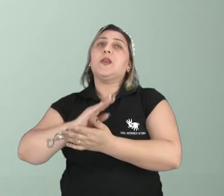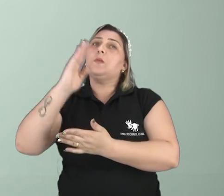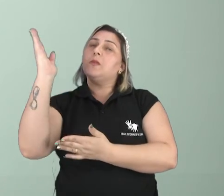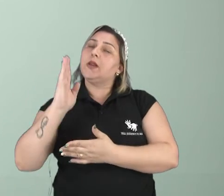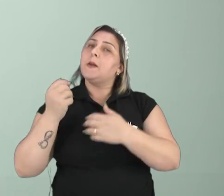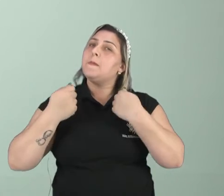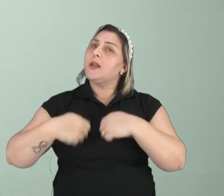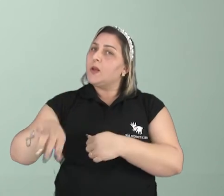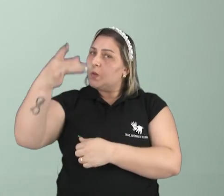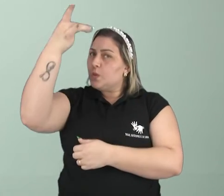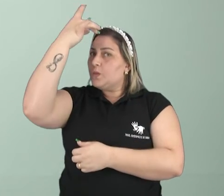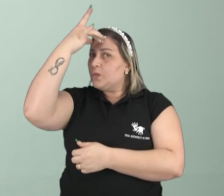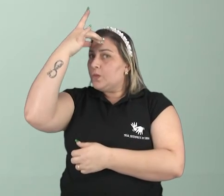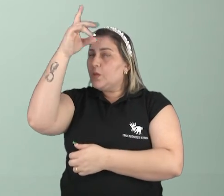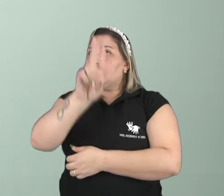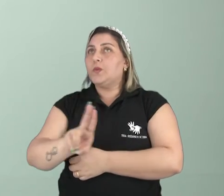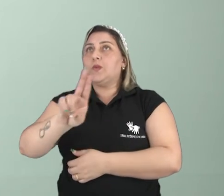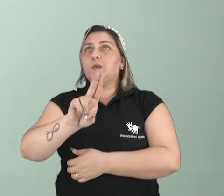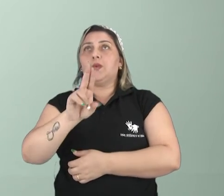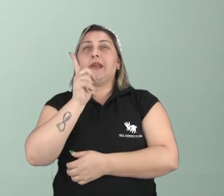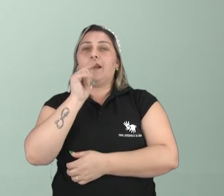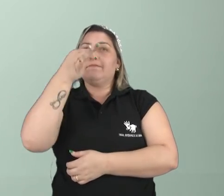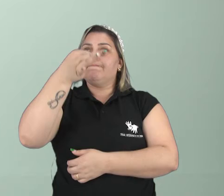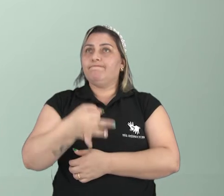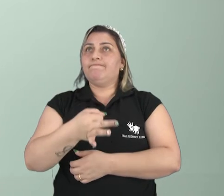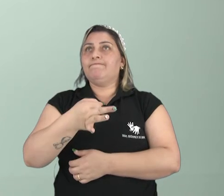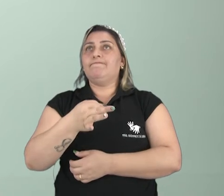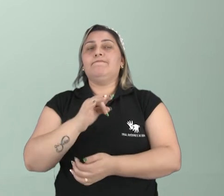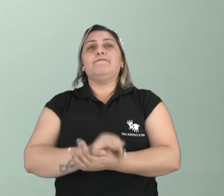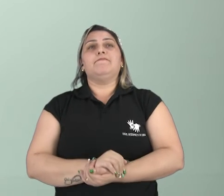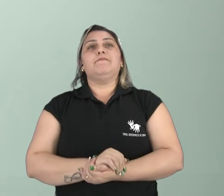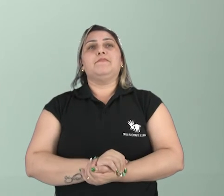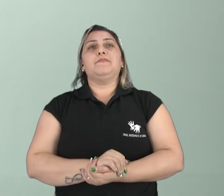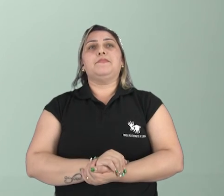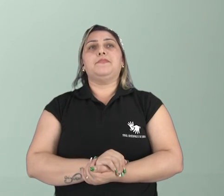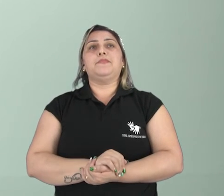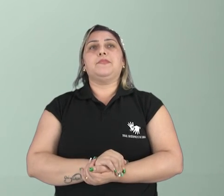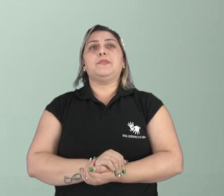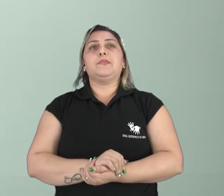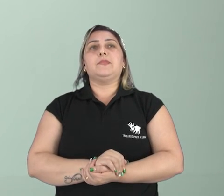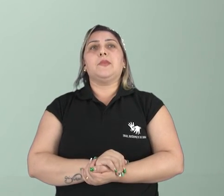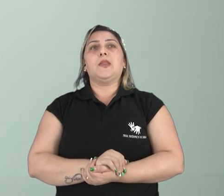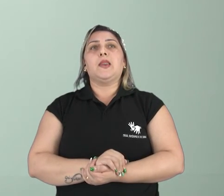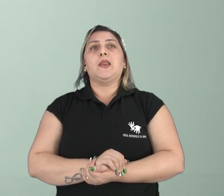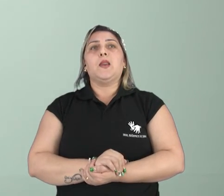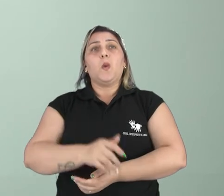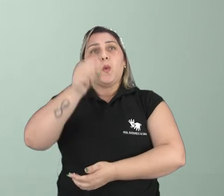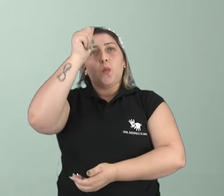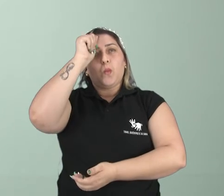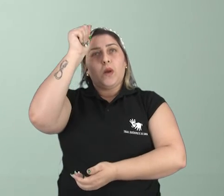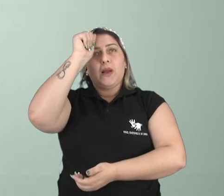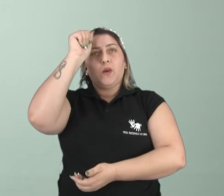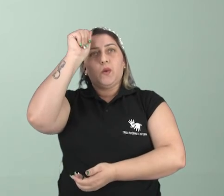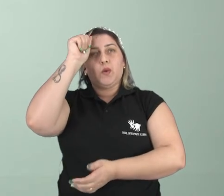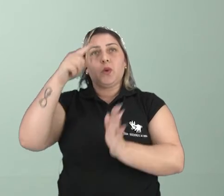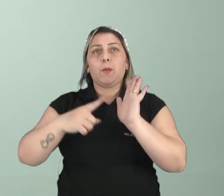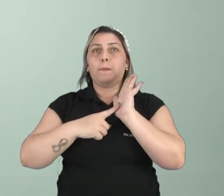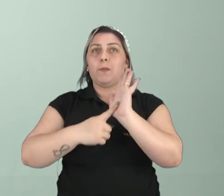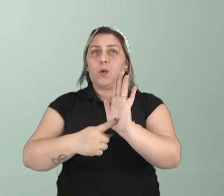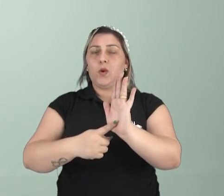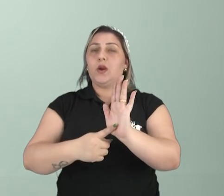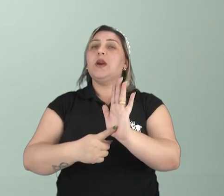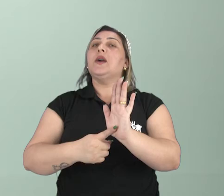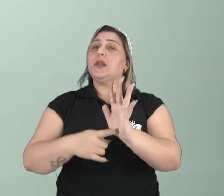se conscientizar sobre o uso da água, tá? Então, a posição do autor em relação ao tema. O autor, ele posiciona-se a favor das